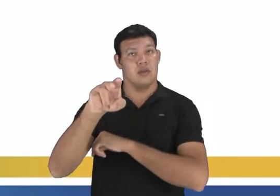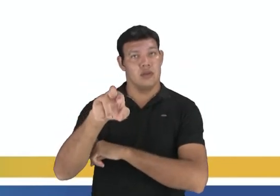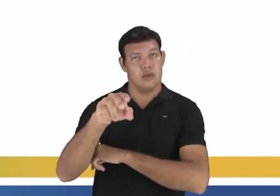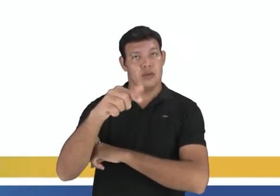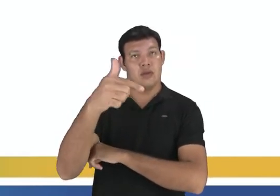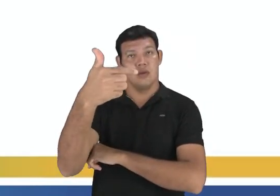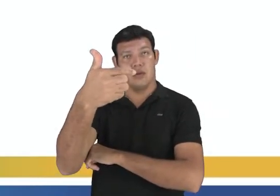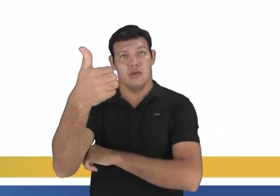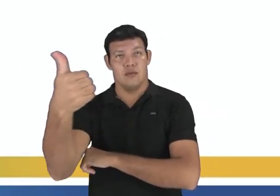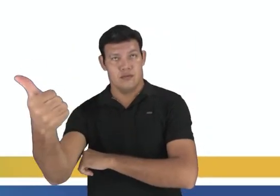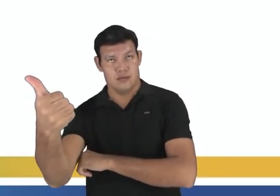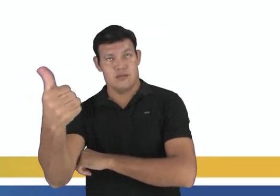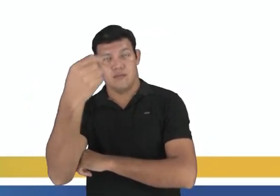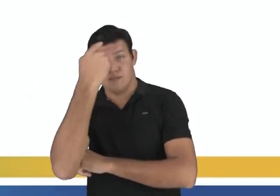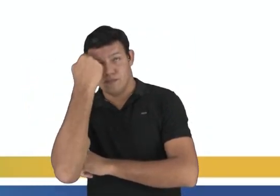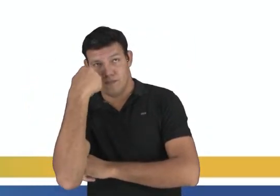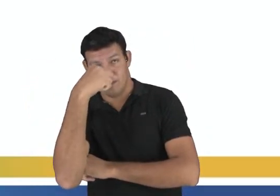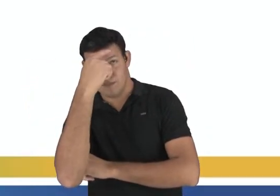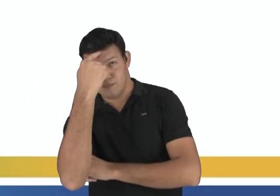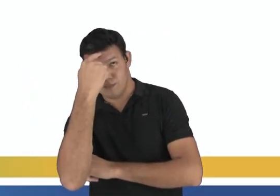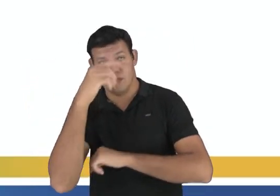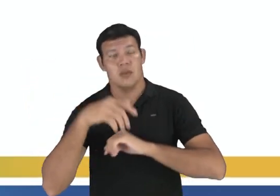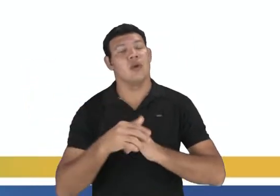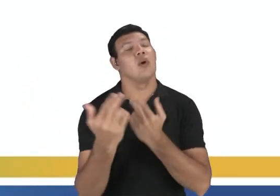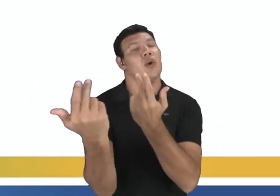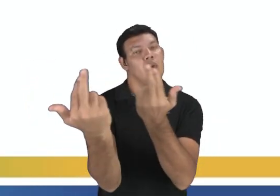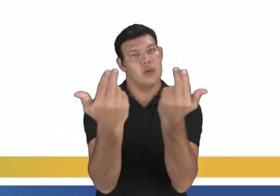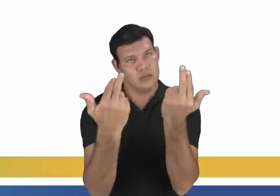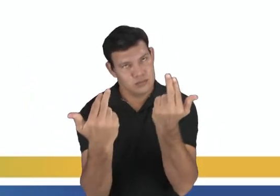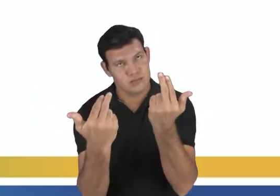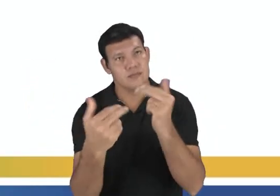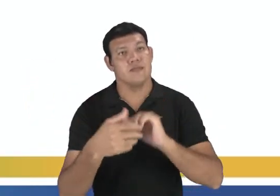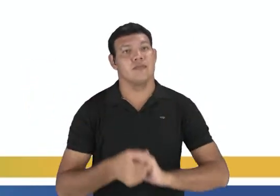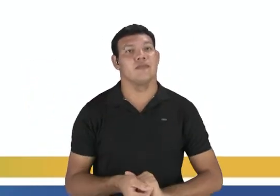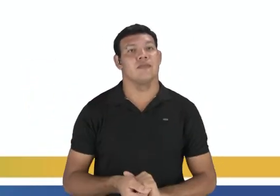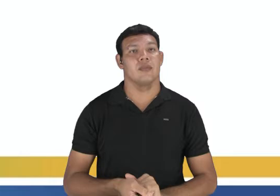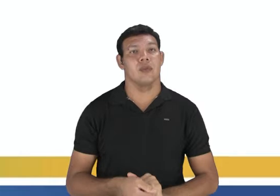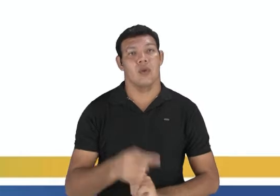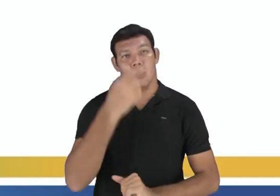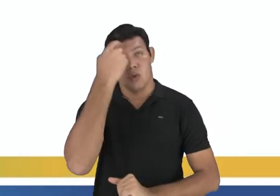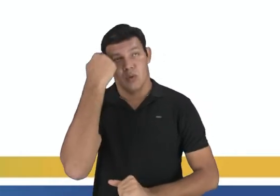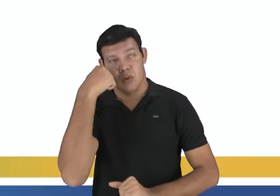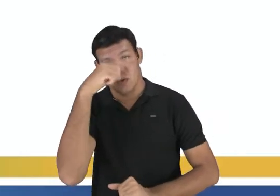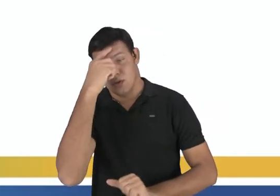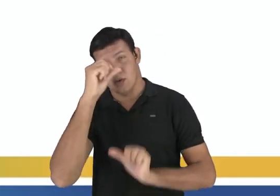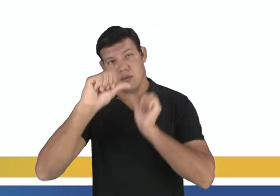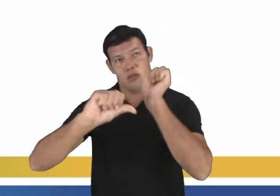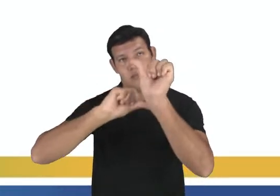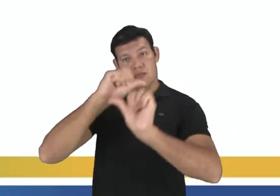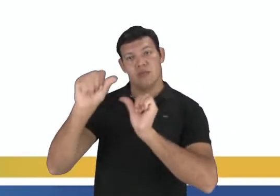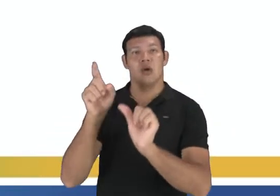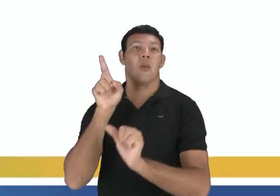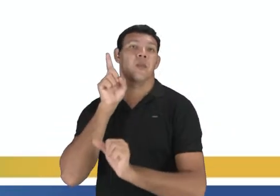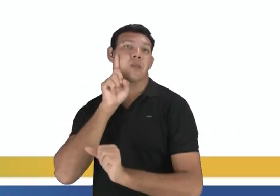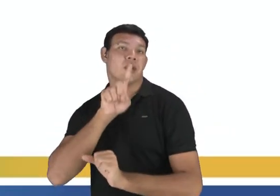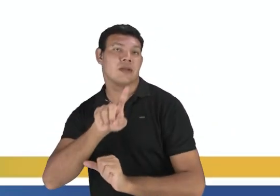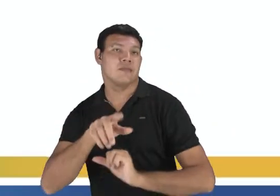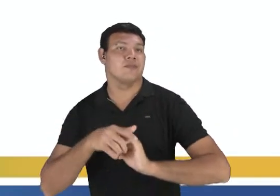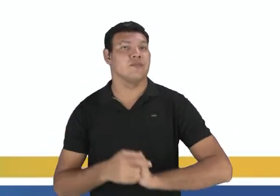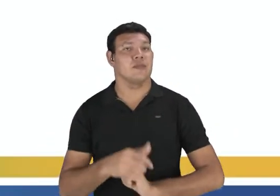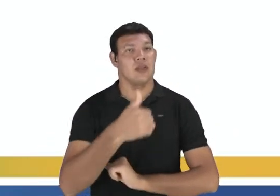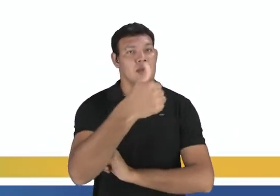em horas. De igual modo acontece de horas para dia. Eu tenho aí no